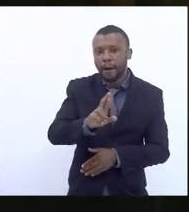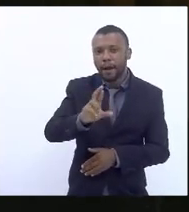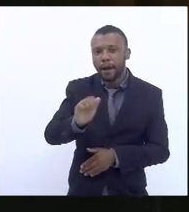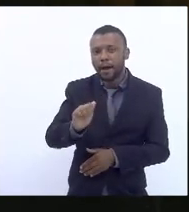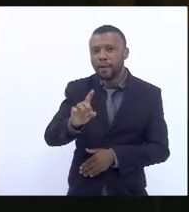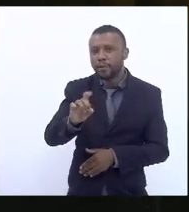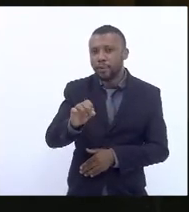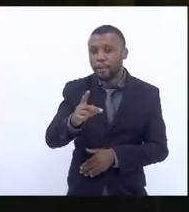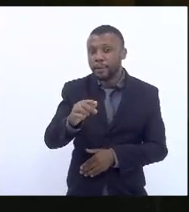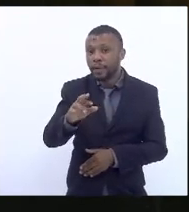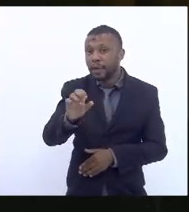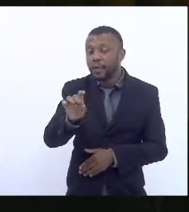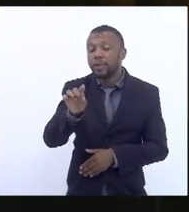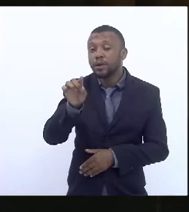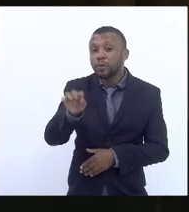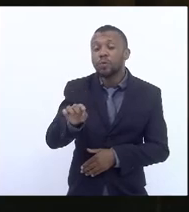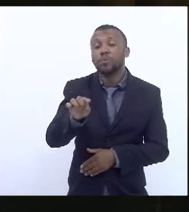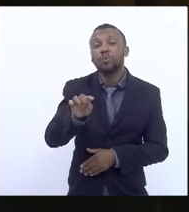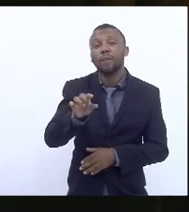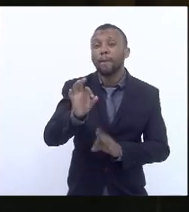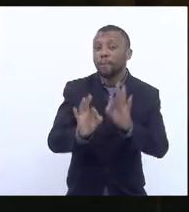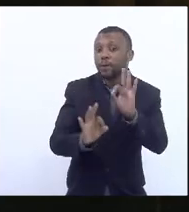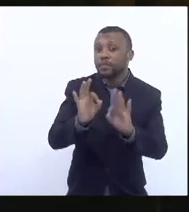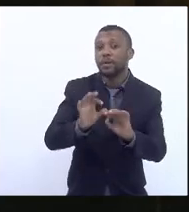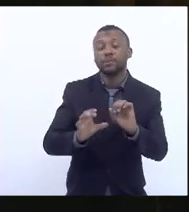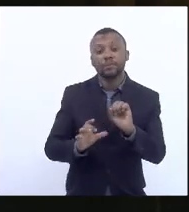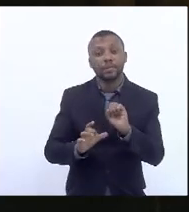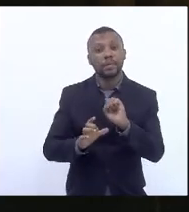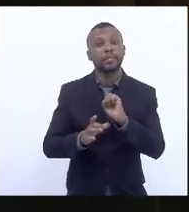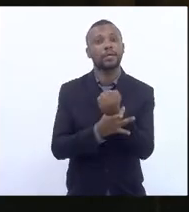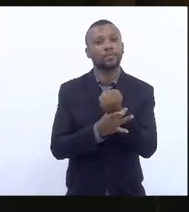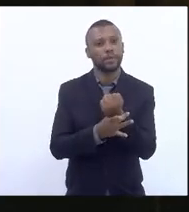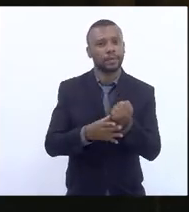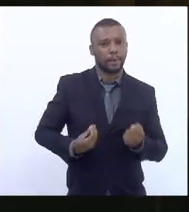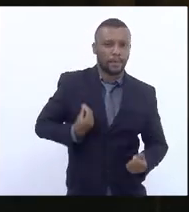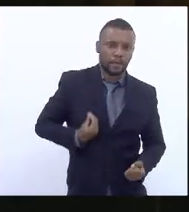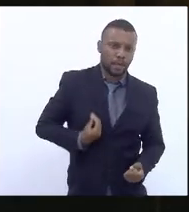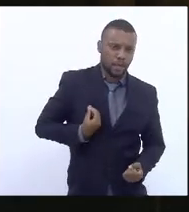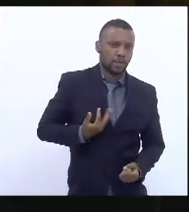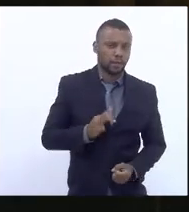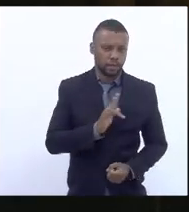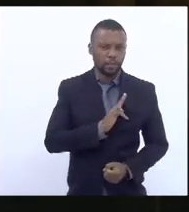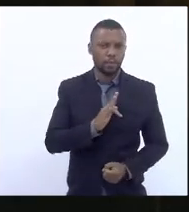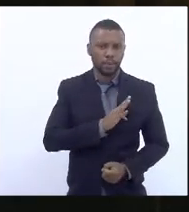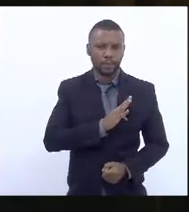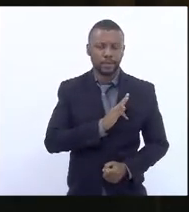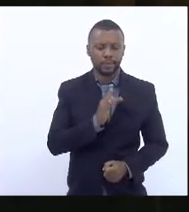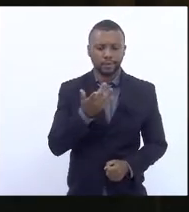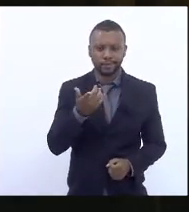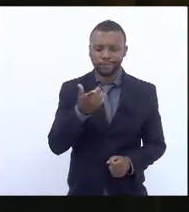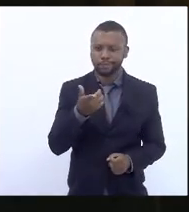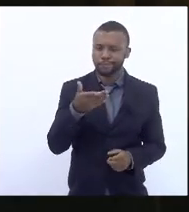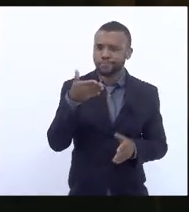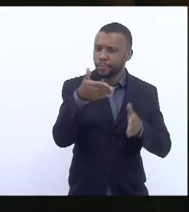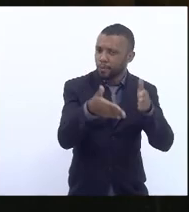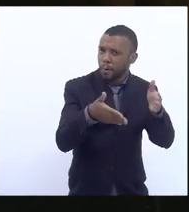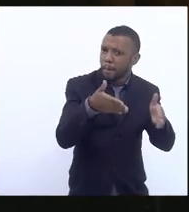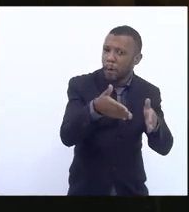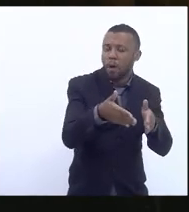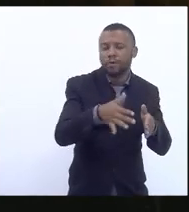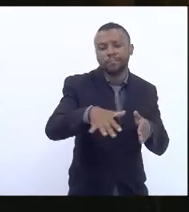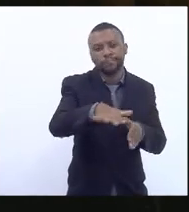o segurança presente. Quero aqui agradecer ao governador Cláudio Castro por aceitar a nossa indicação